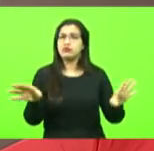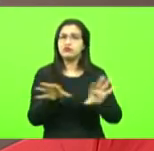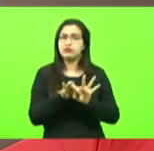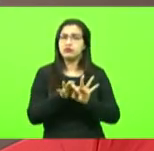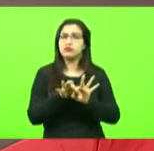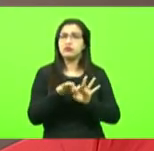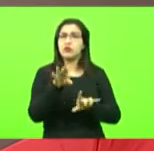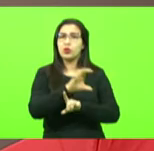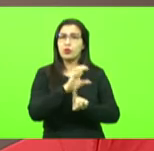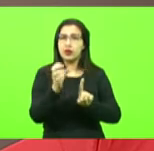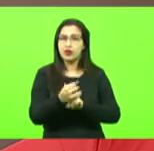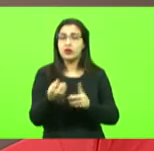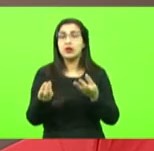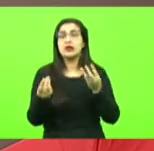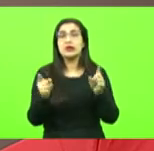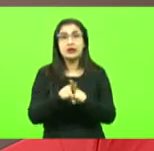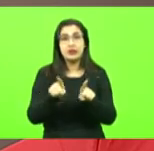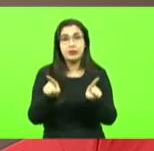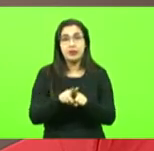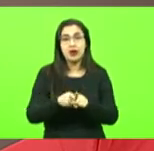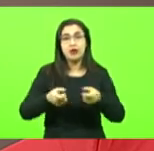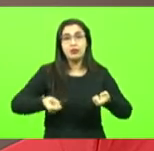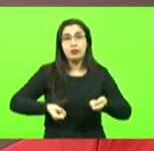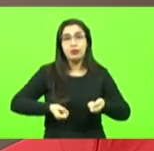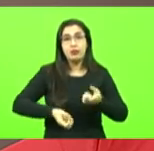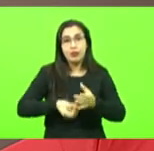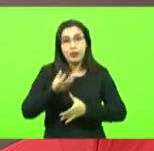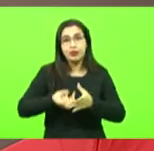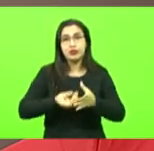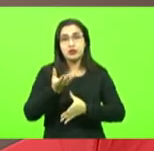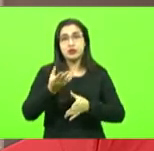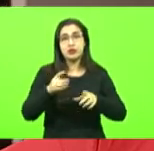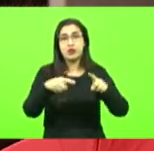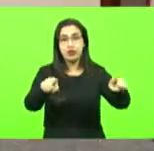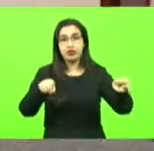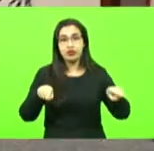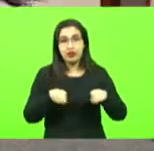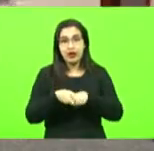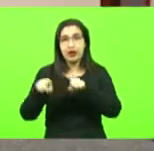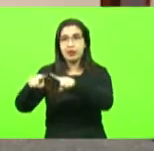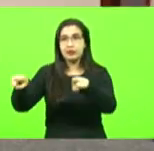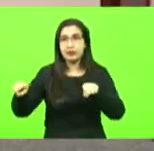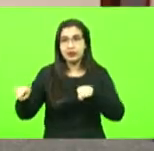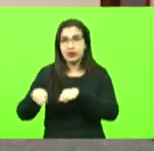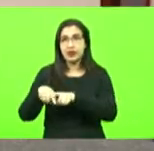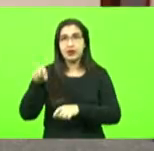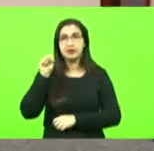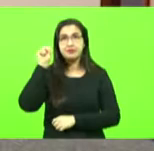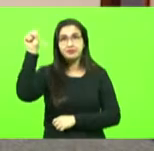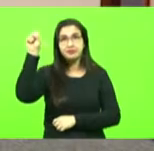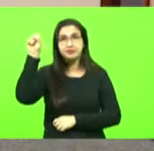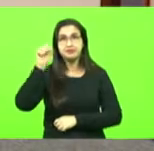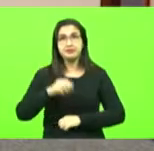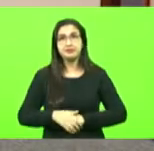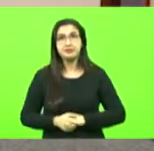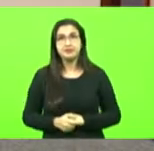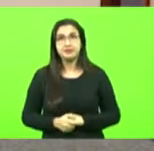comunitários e sua produção. Por isso gritamos: terra por terra! Terra por terra!